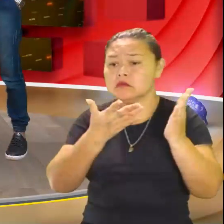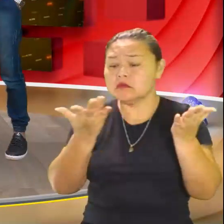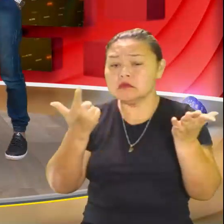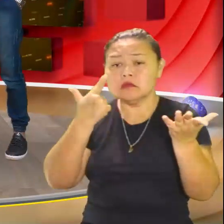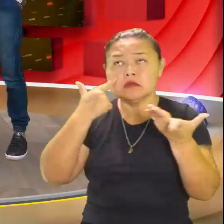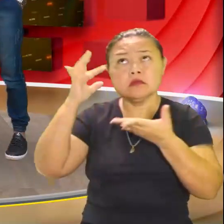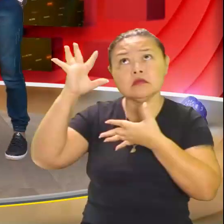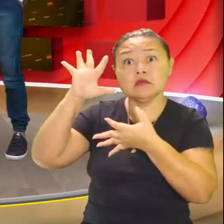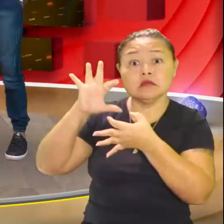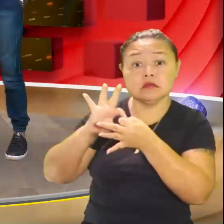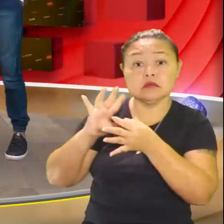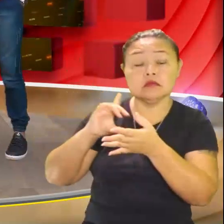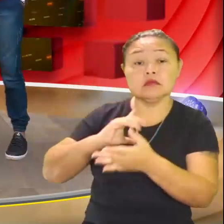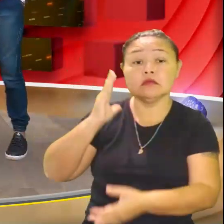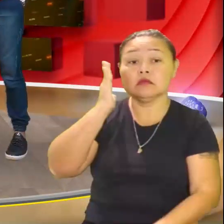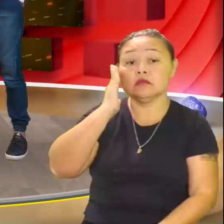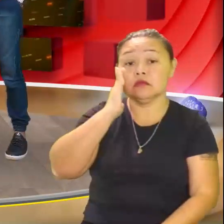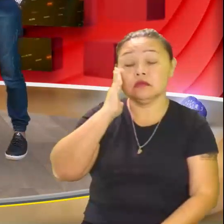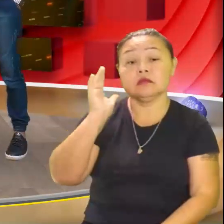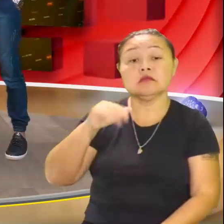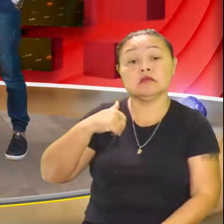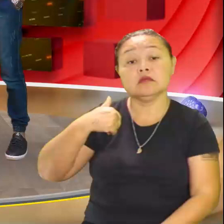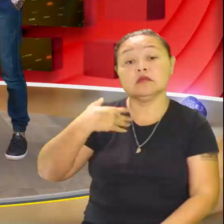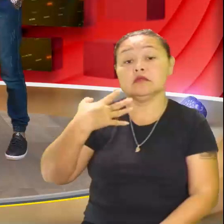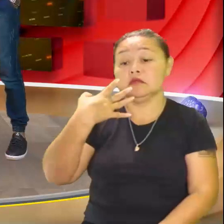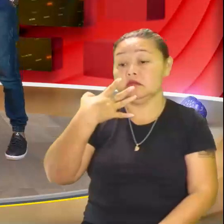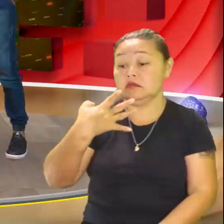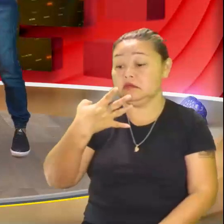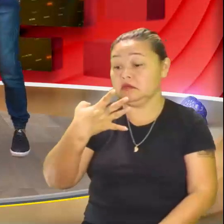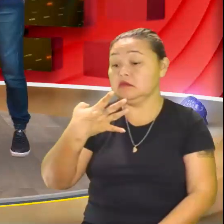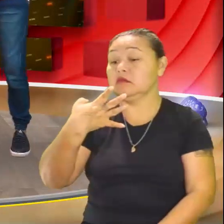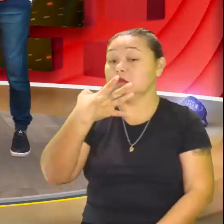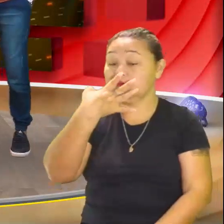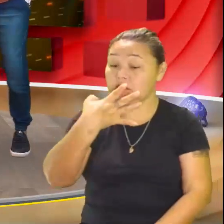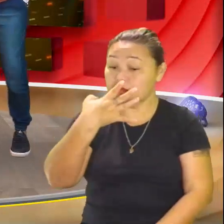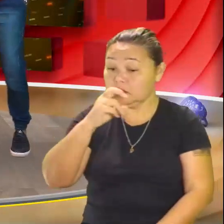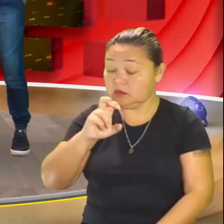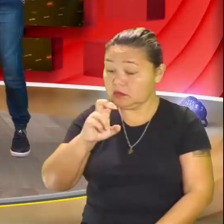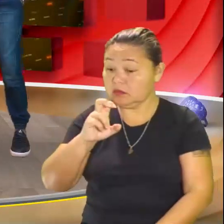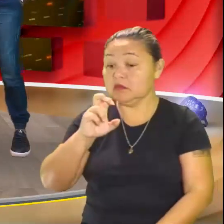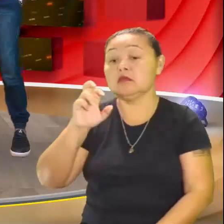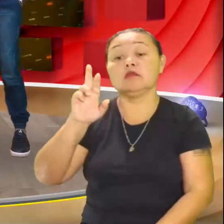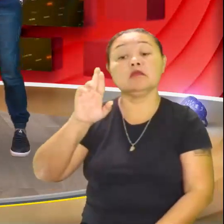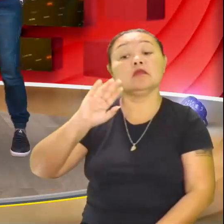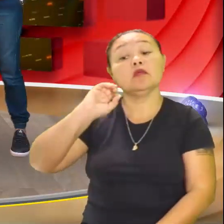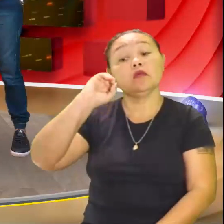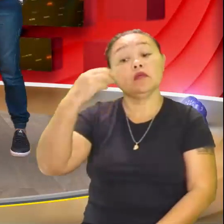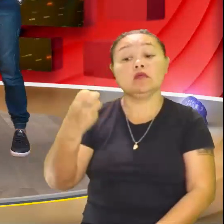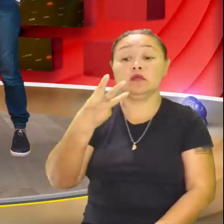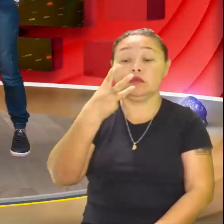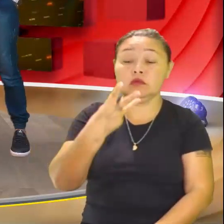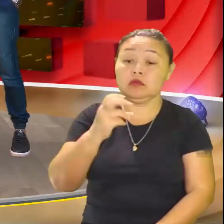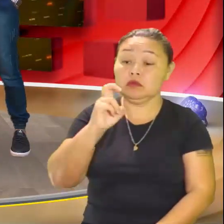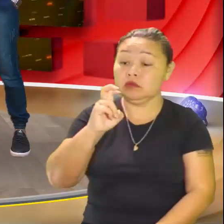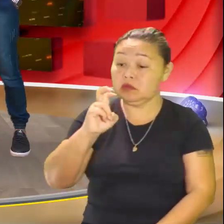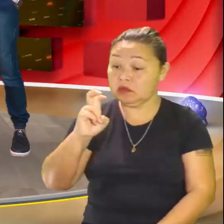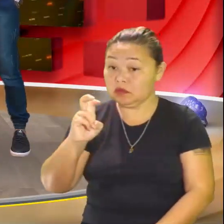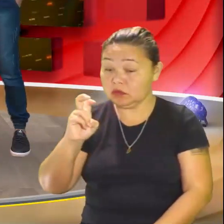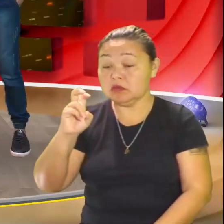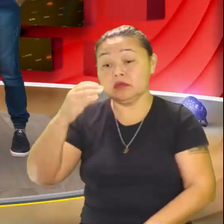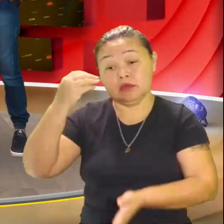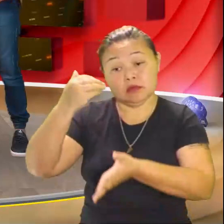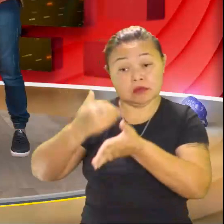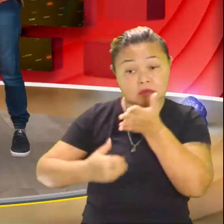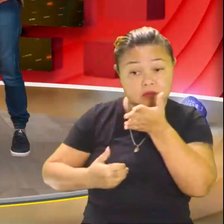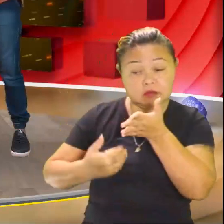Pelo raciocínio lógico, eu sei. Ou vai ser 445 para mais, Ou vai ser 355. que